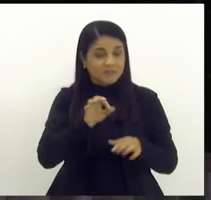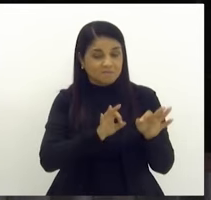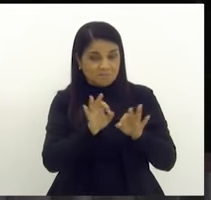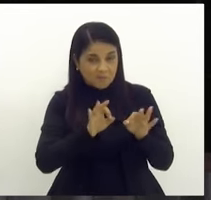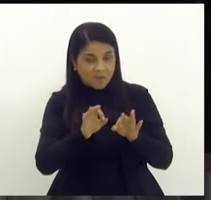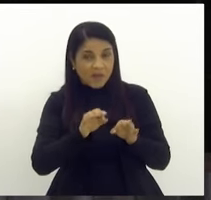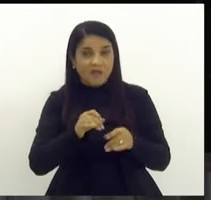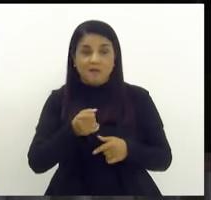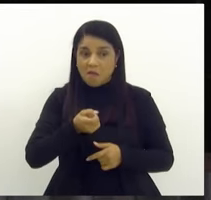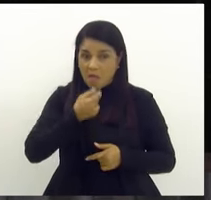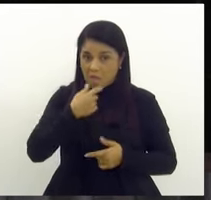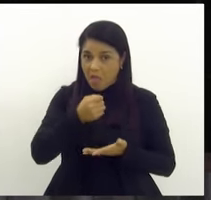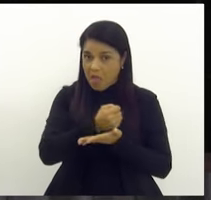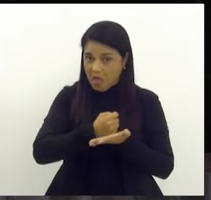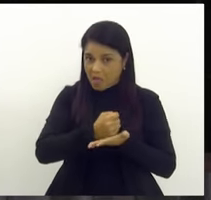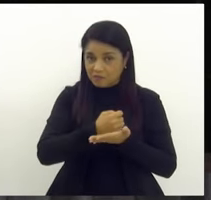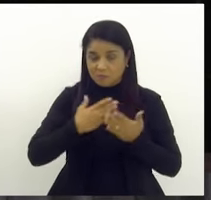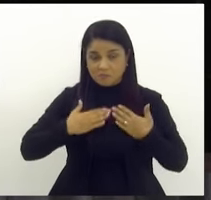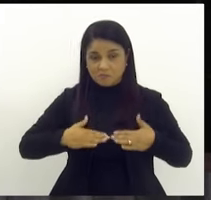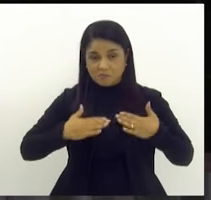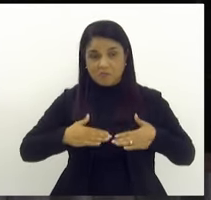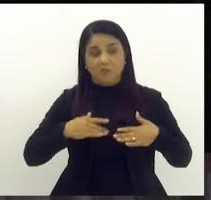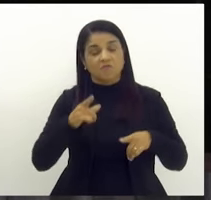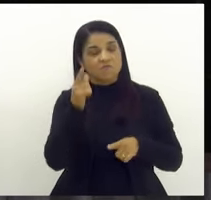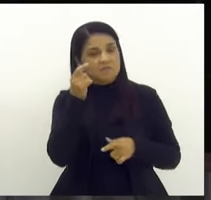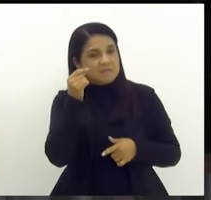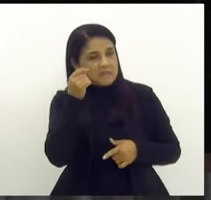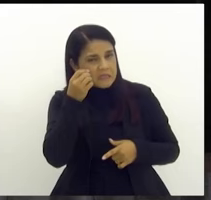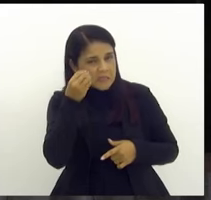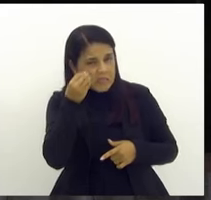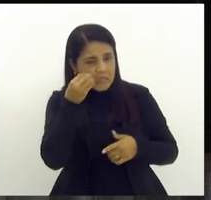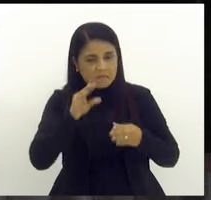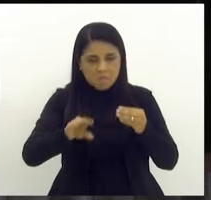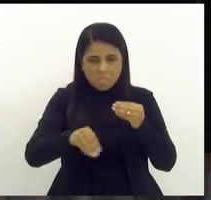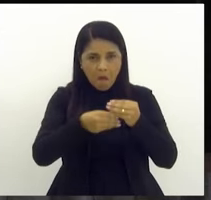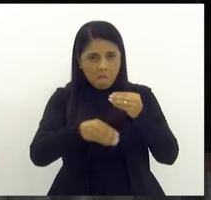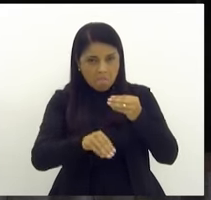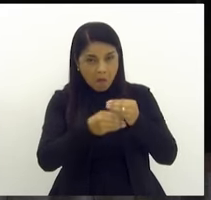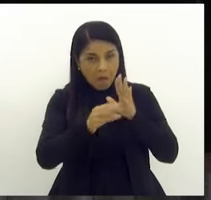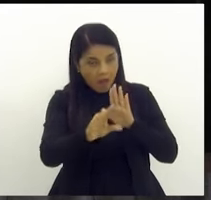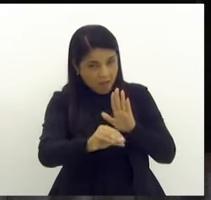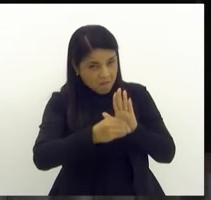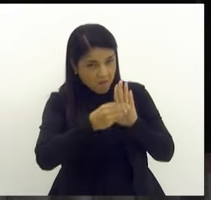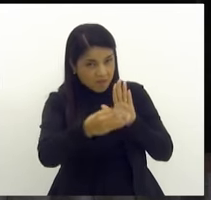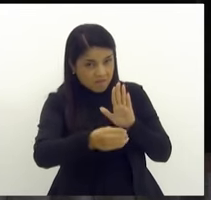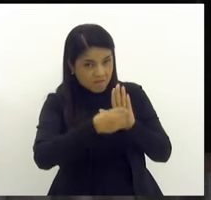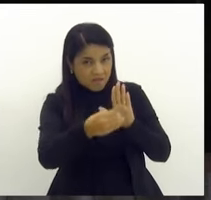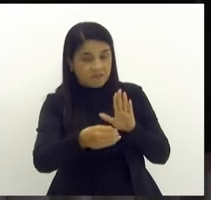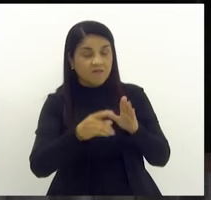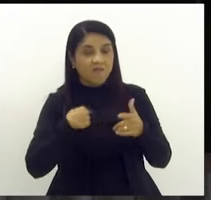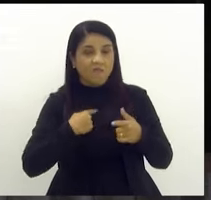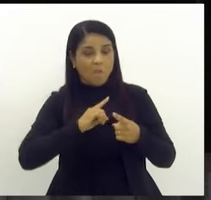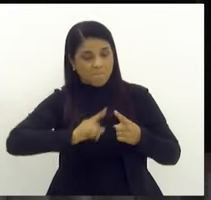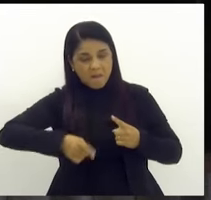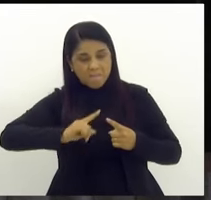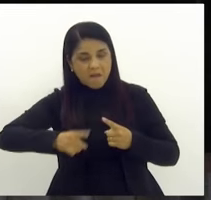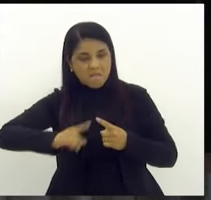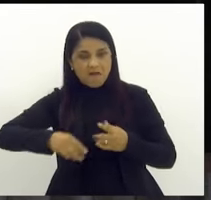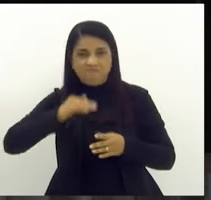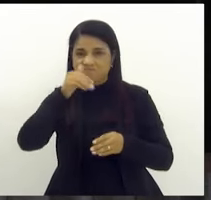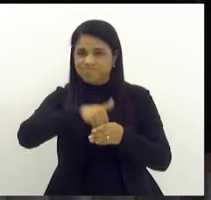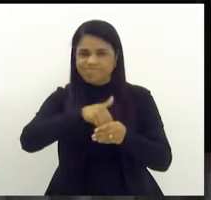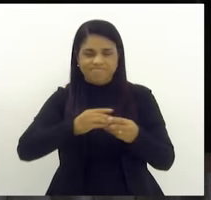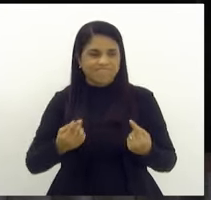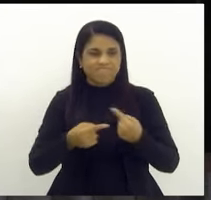terminando Rodo em todas as emendas que foram produzidas pelos deputados que são combativos atuantes e que luta pelo